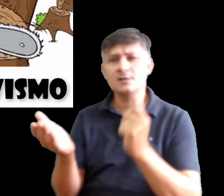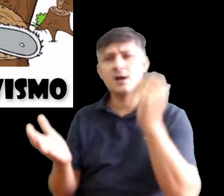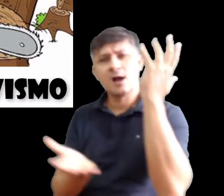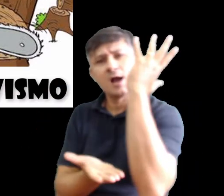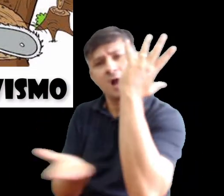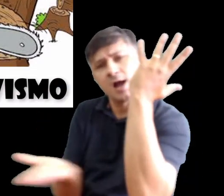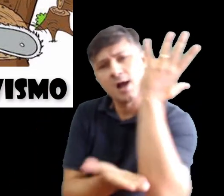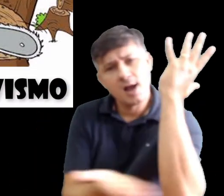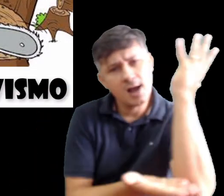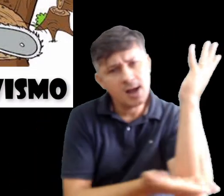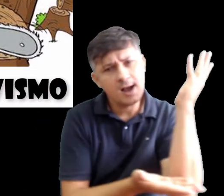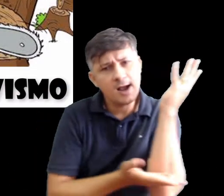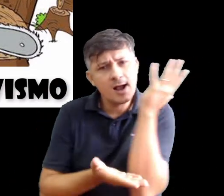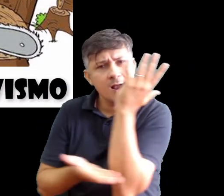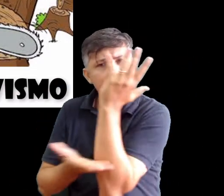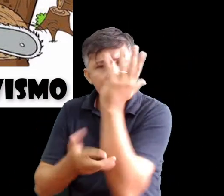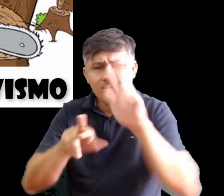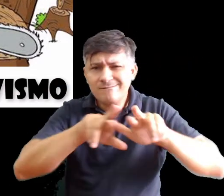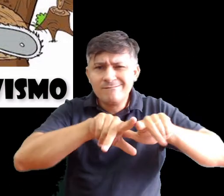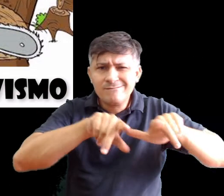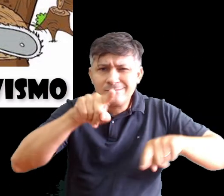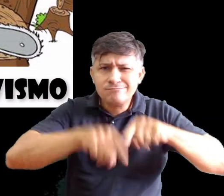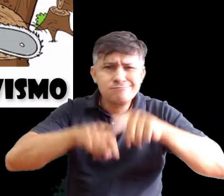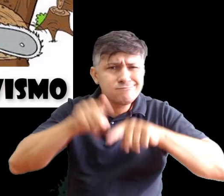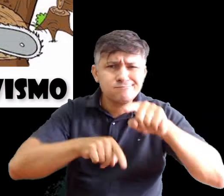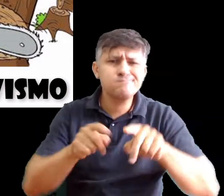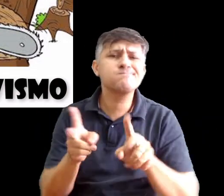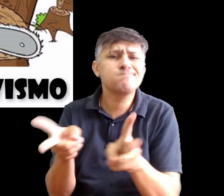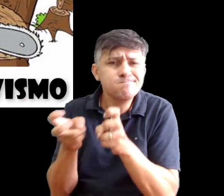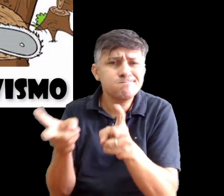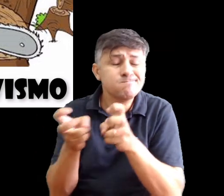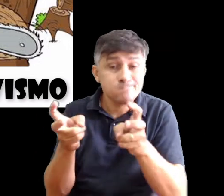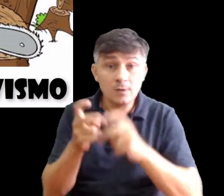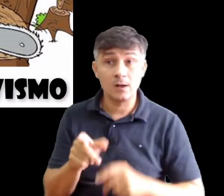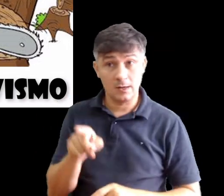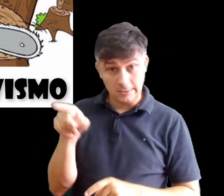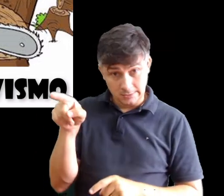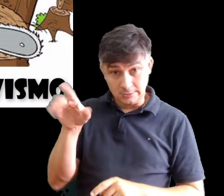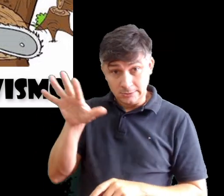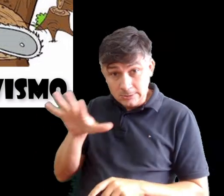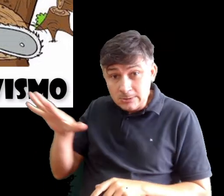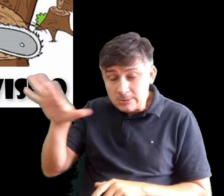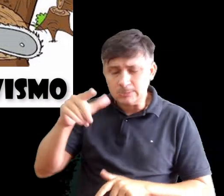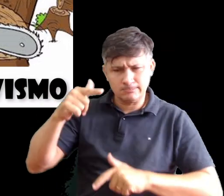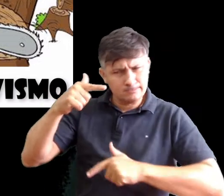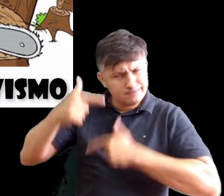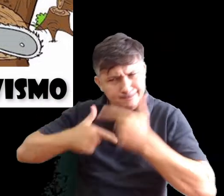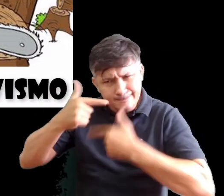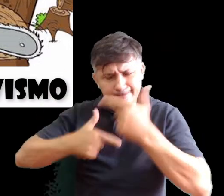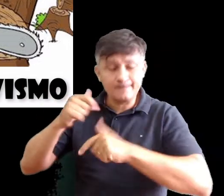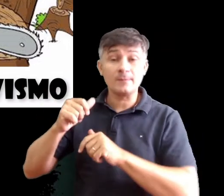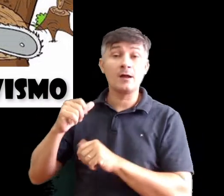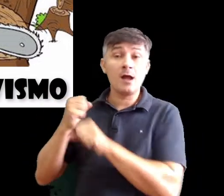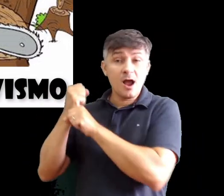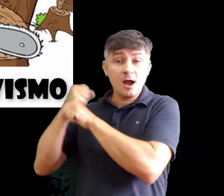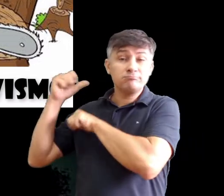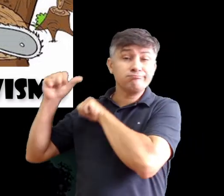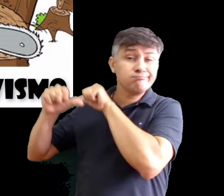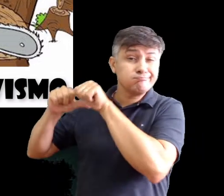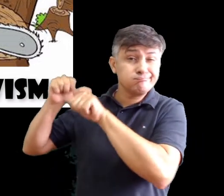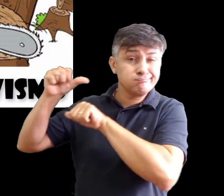obter as matérias-primas de diversos produtos. O trabalho nesse setor passou por grandes transformações ao longo da